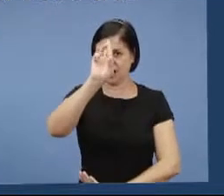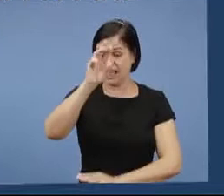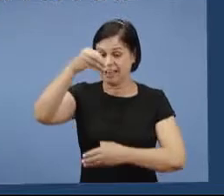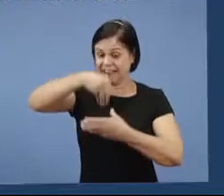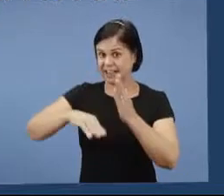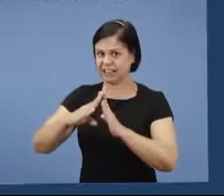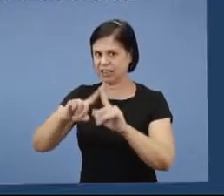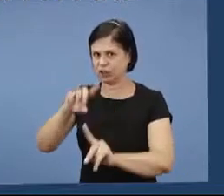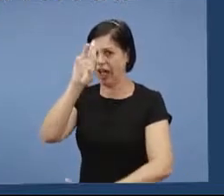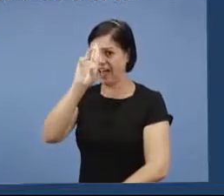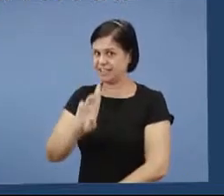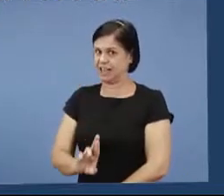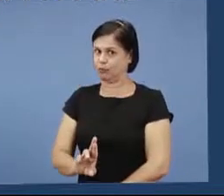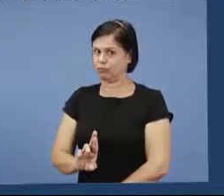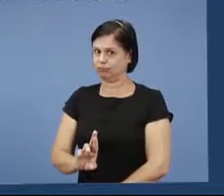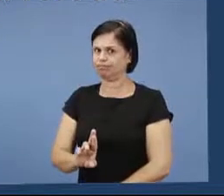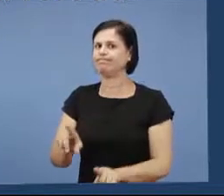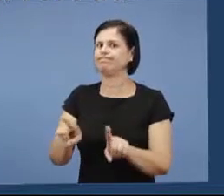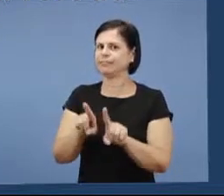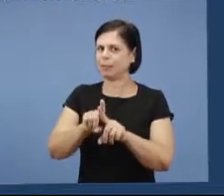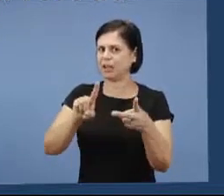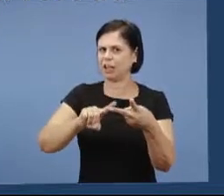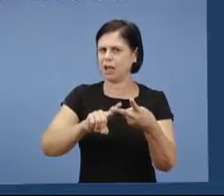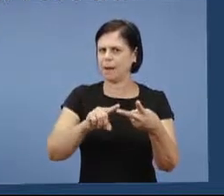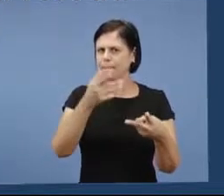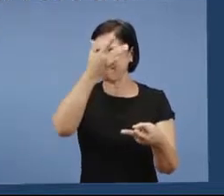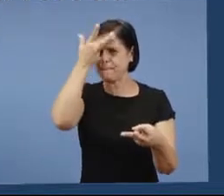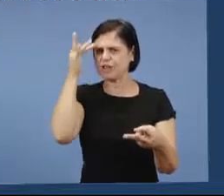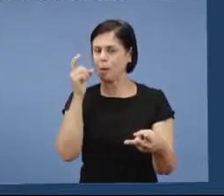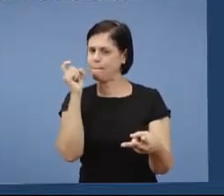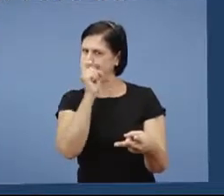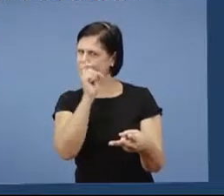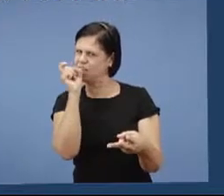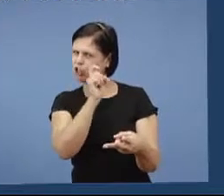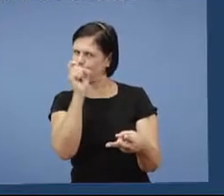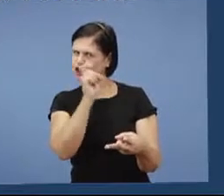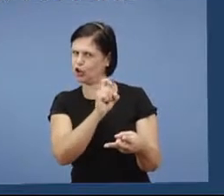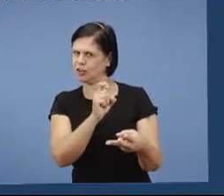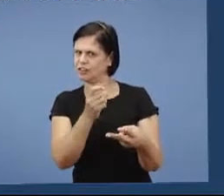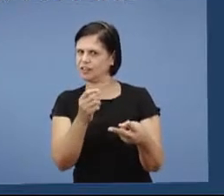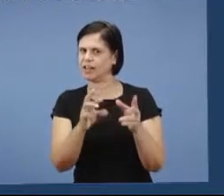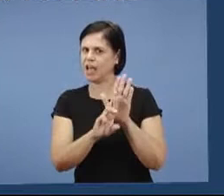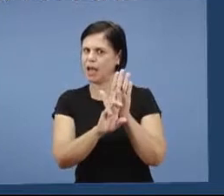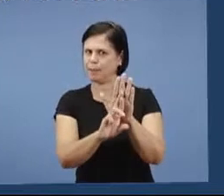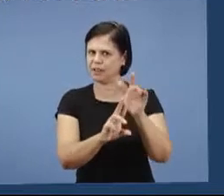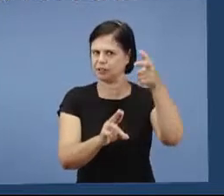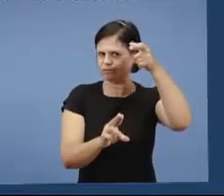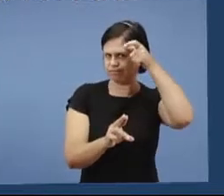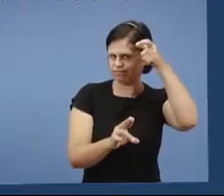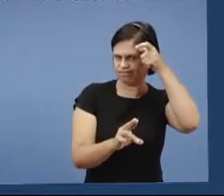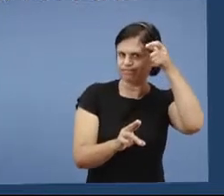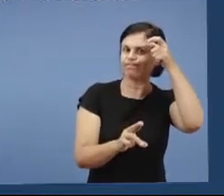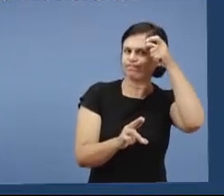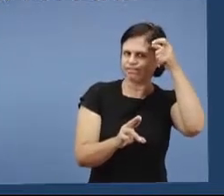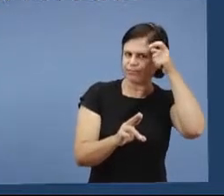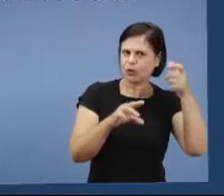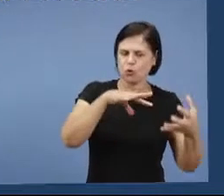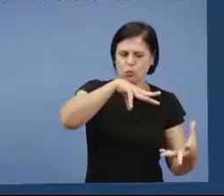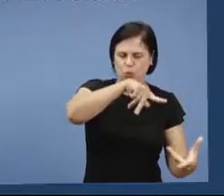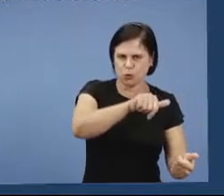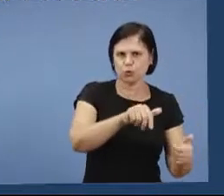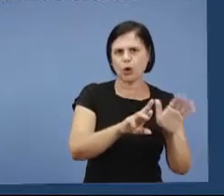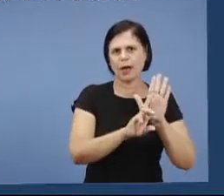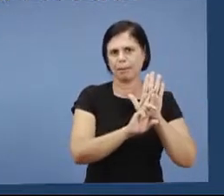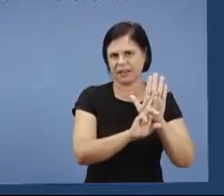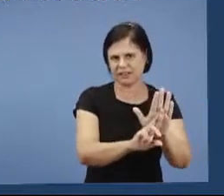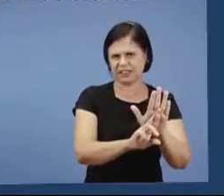da igreja, e os mentirosos, que representa o adversário. Então o mundo está aqui na pessoa dos maus crentes e também